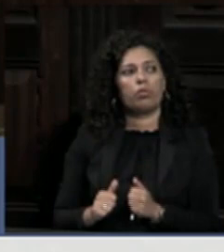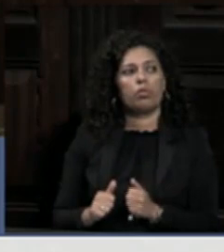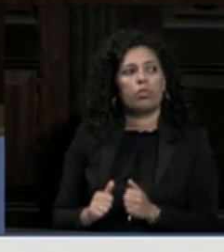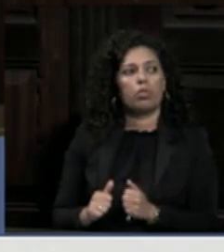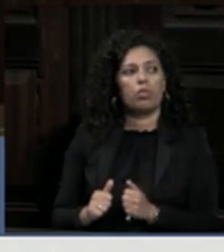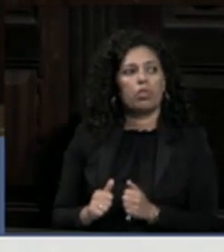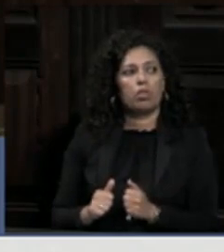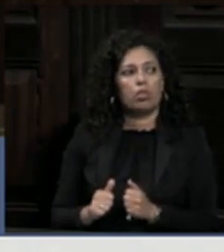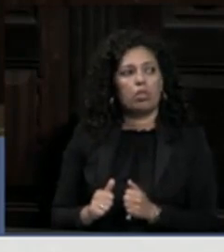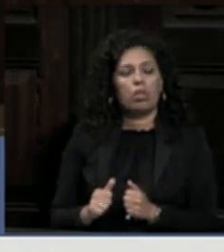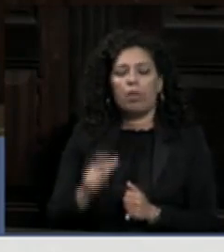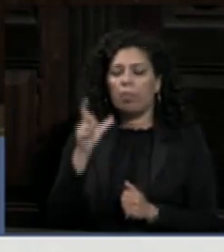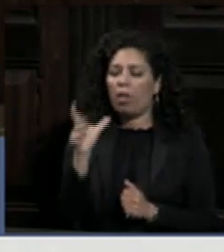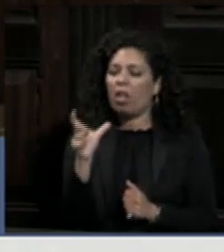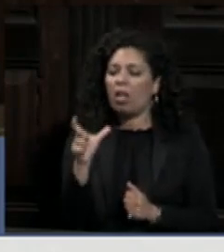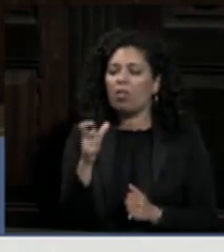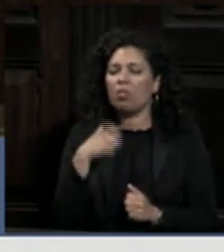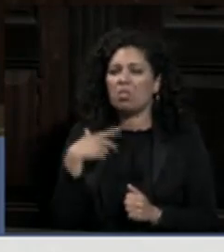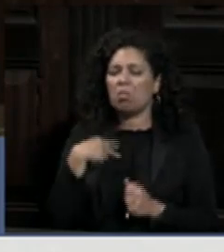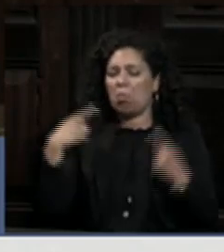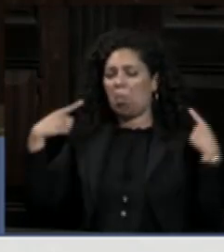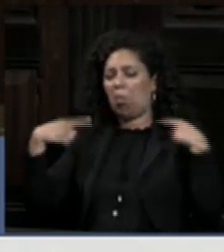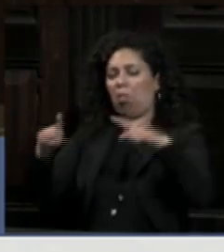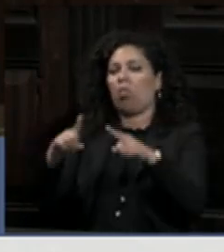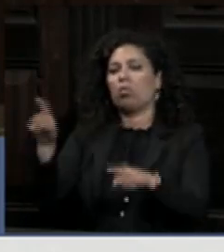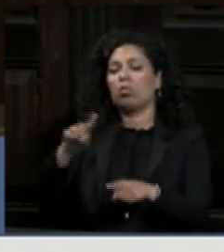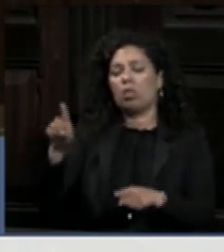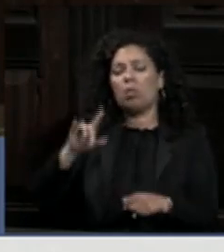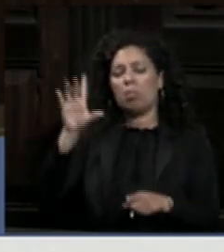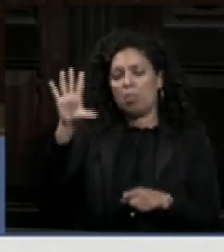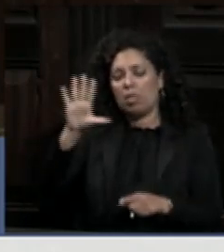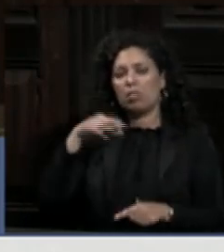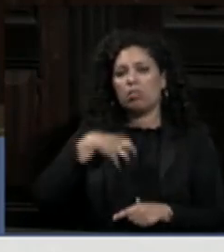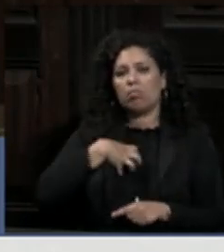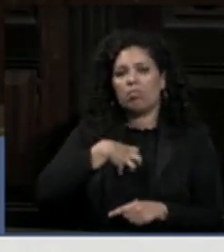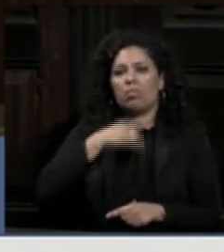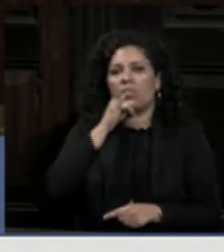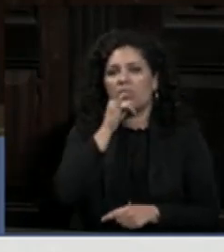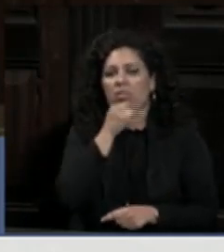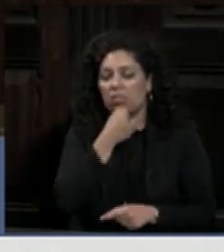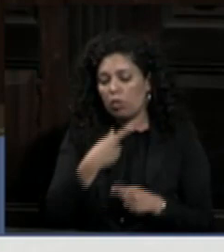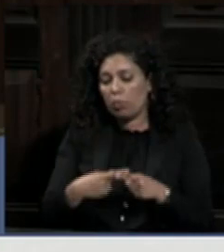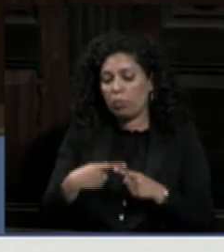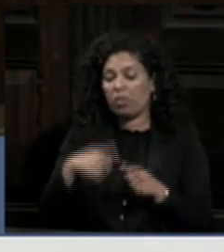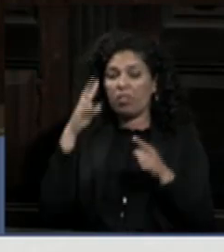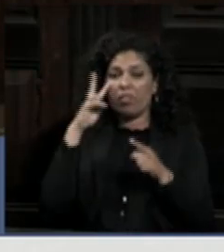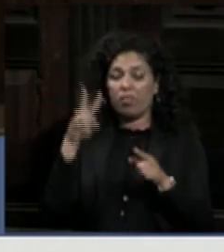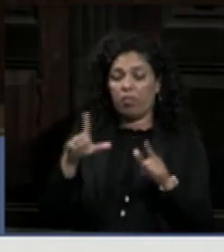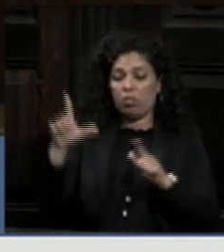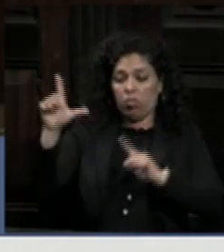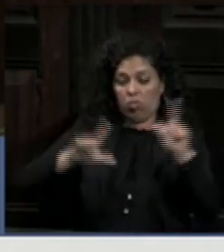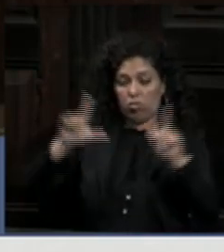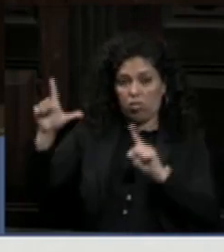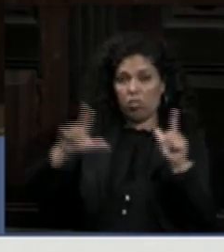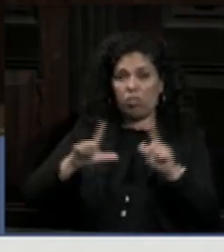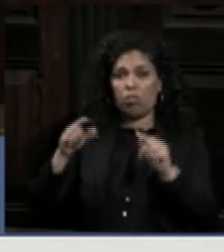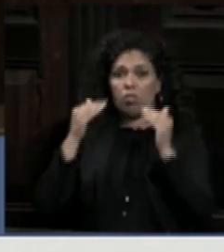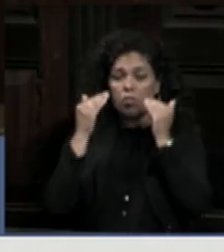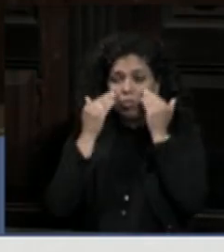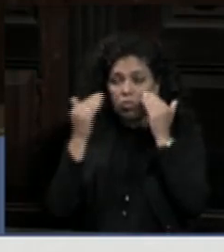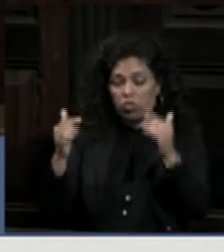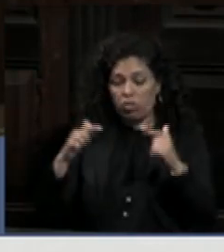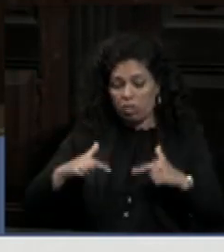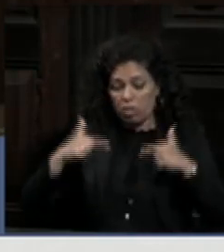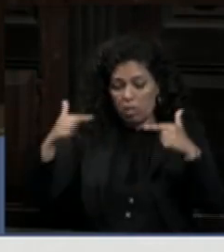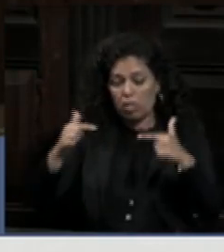dizer a palavra repúdio não vou dizer me entristece vendo que a imprensa poderia ter um pouco mais dizê-lo com isso